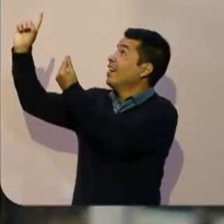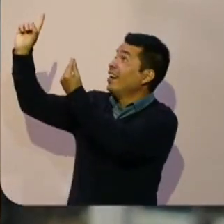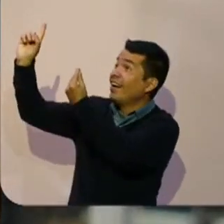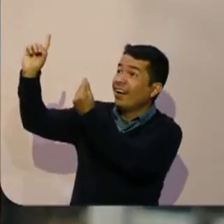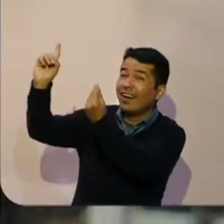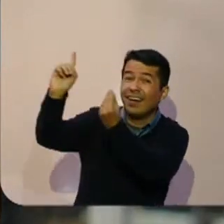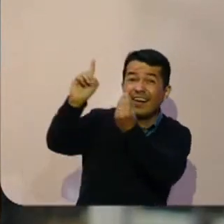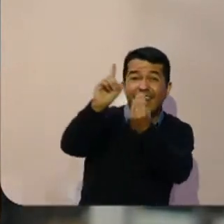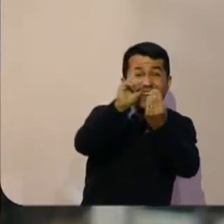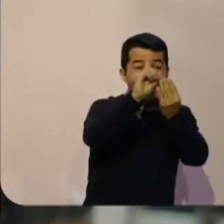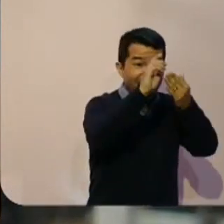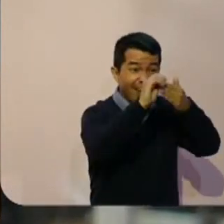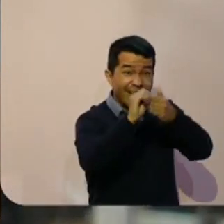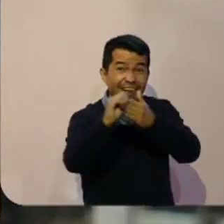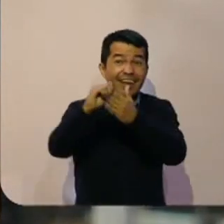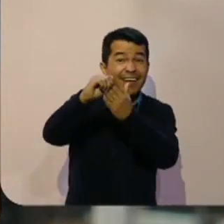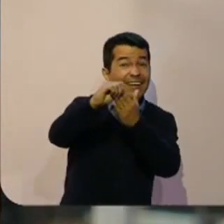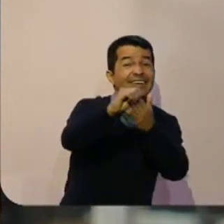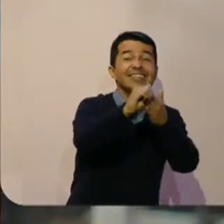Deus e